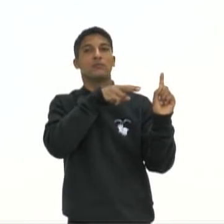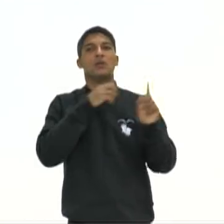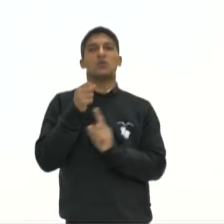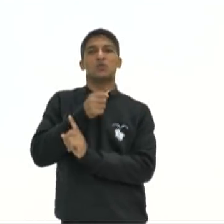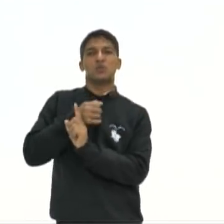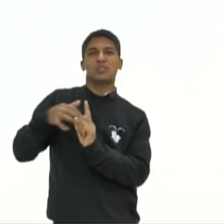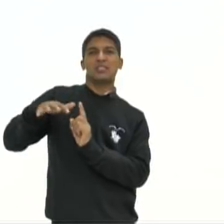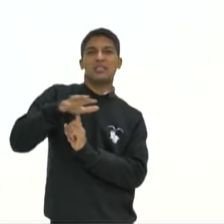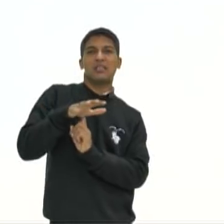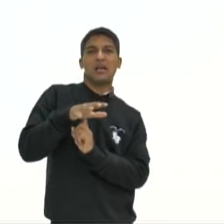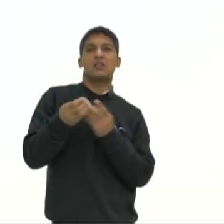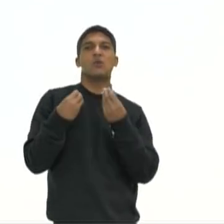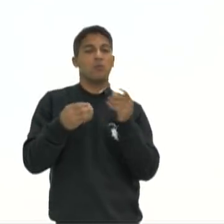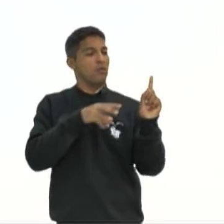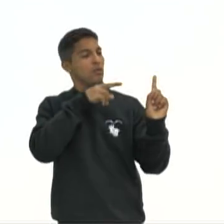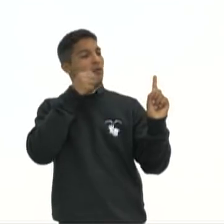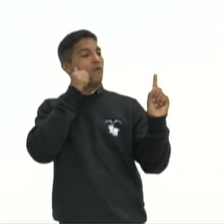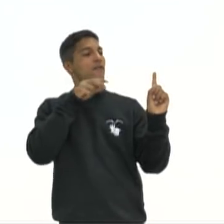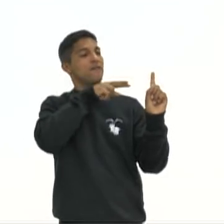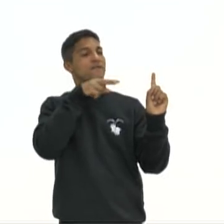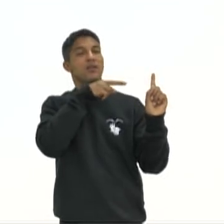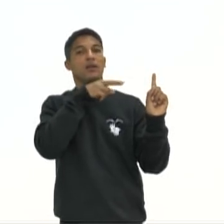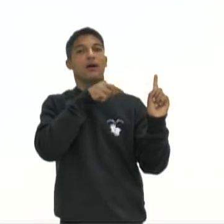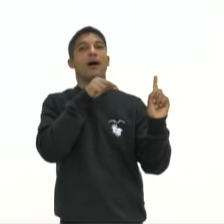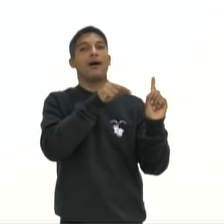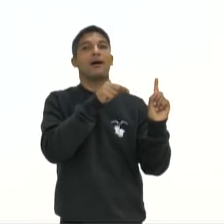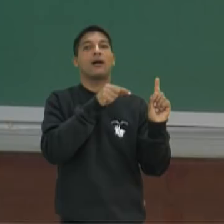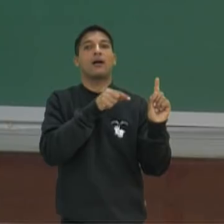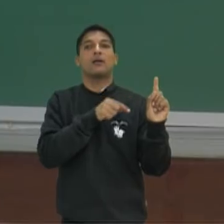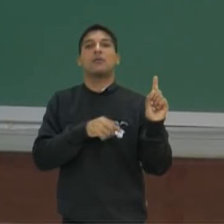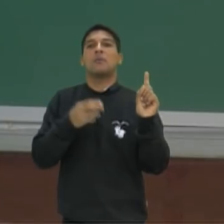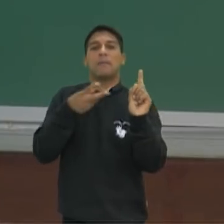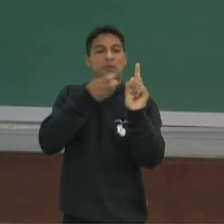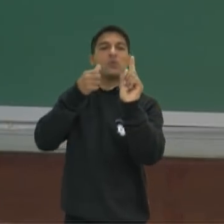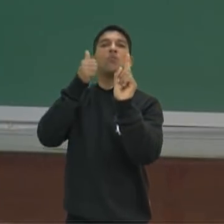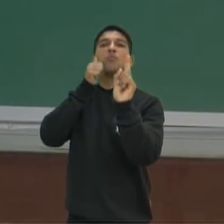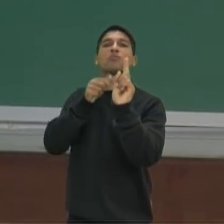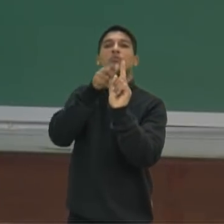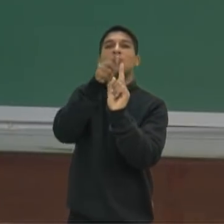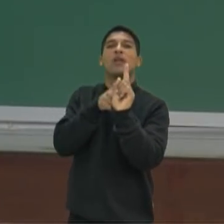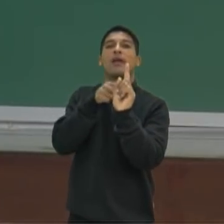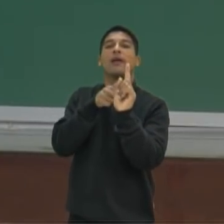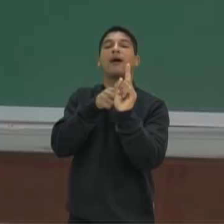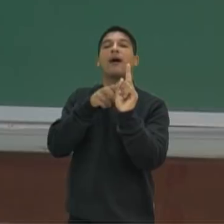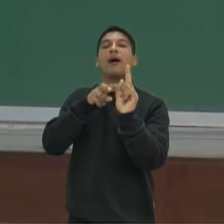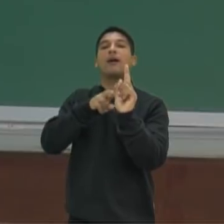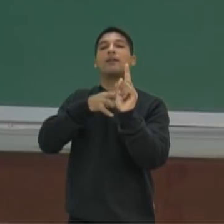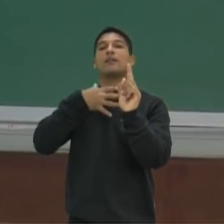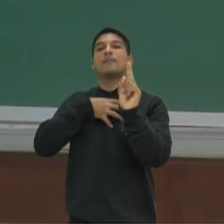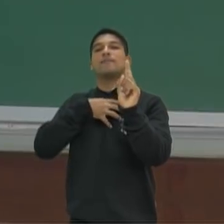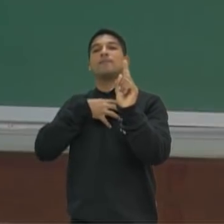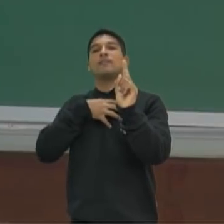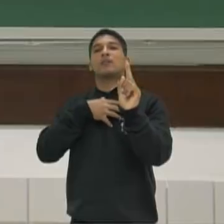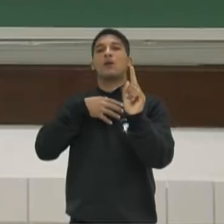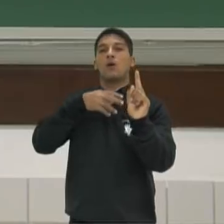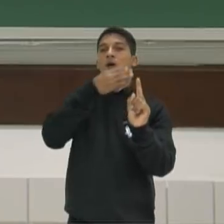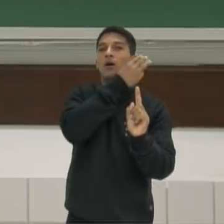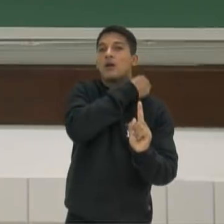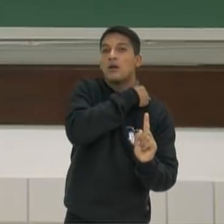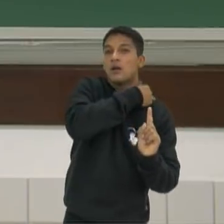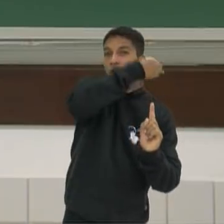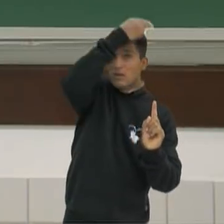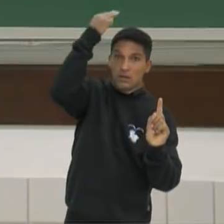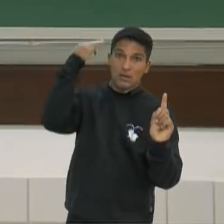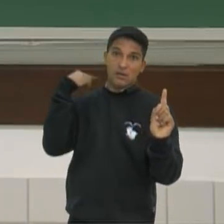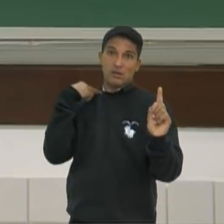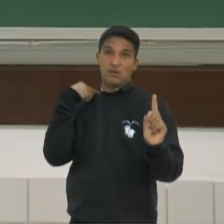principalmente ligada à Virgem Maria, então, que era o símbolo de tudo mais sagrado e